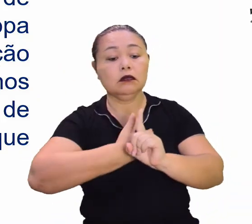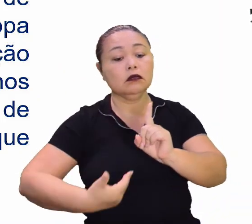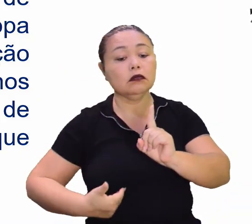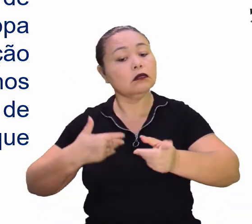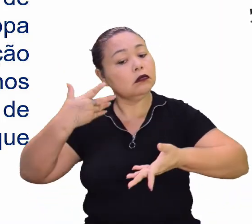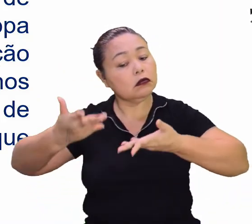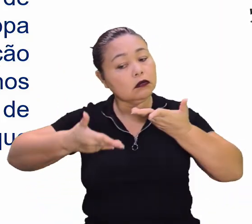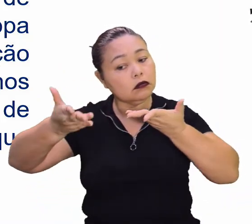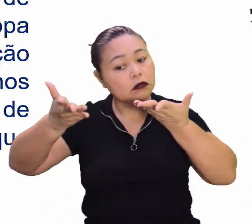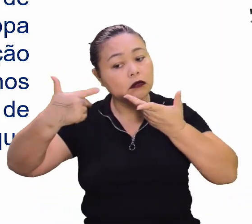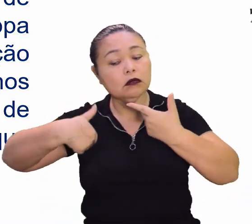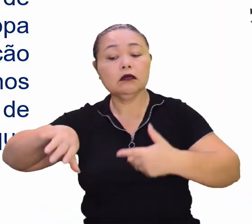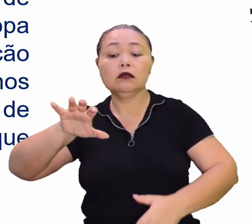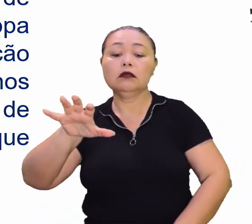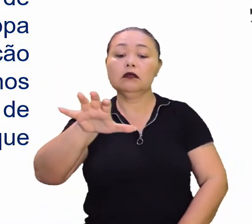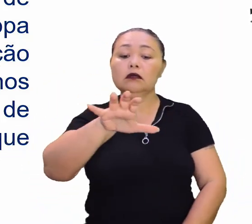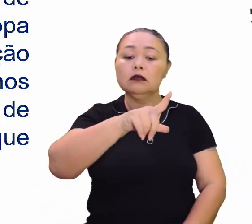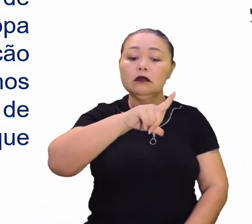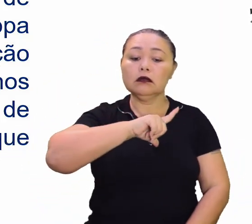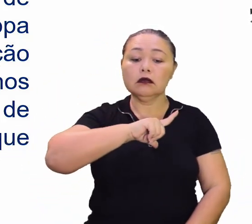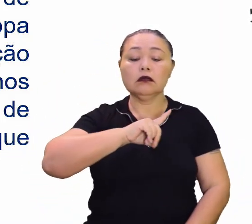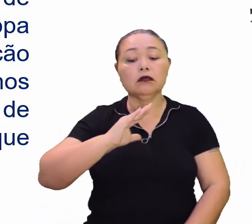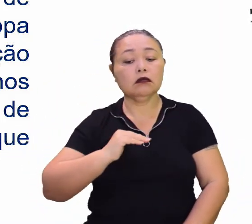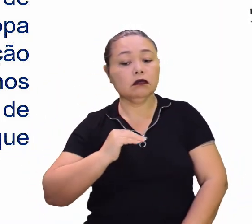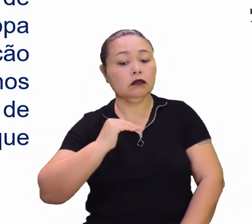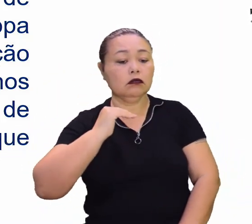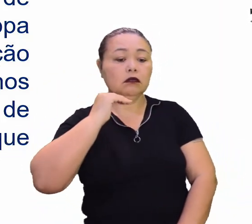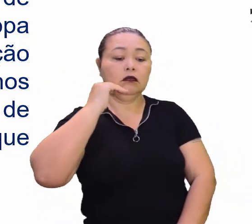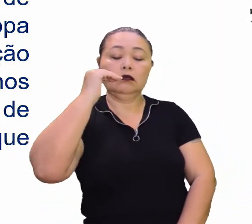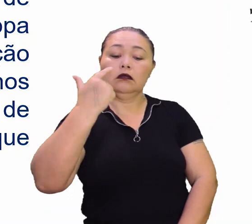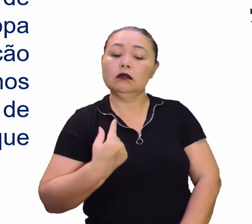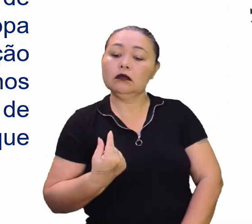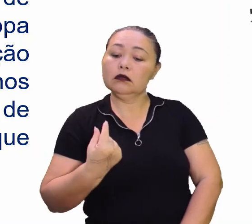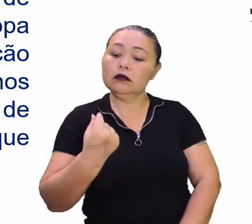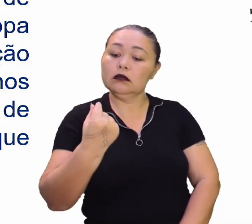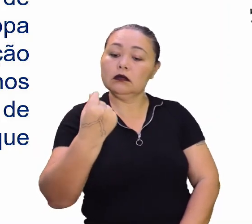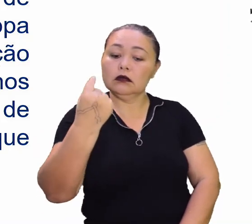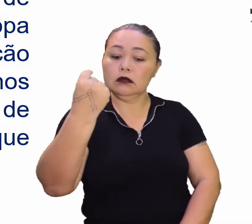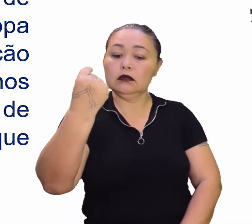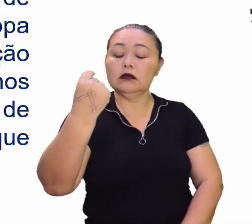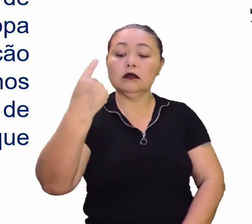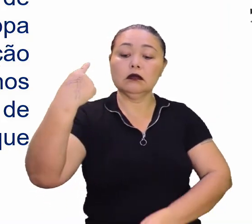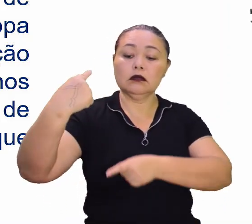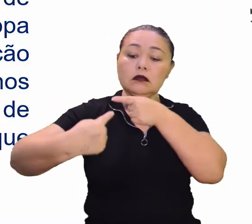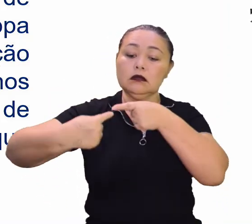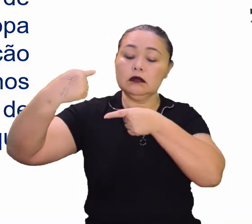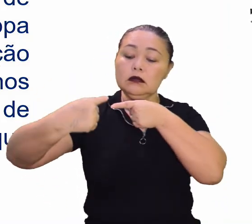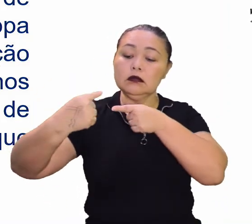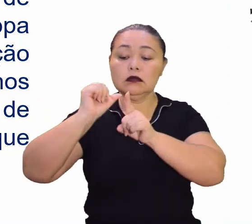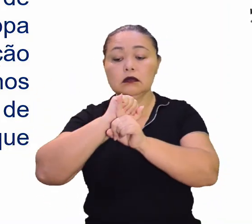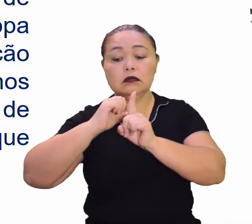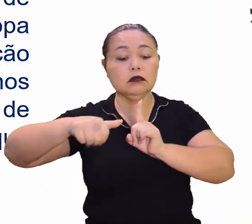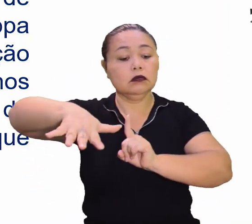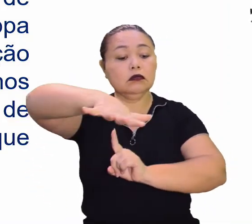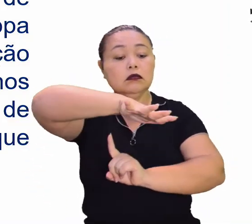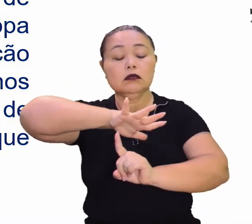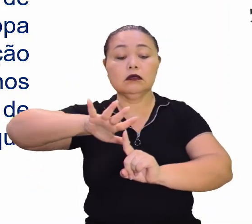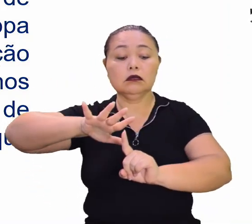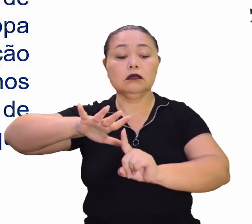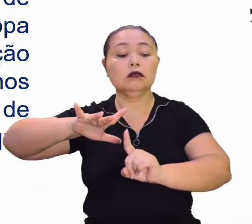governos locais, impulsionou a região ao elevado nível de desenvolvimento